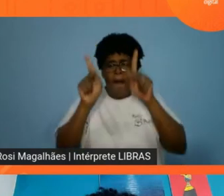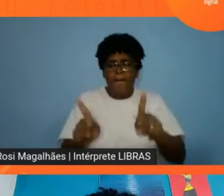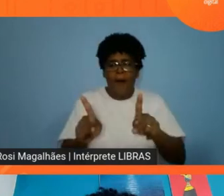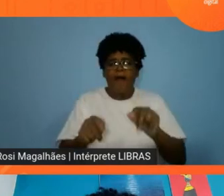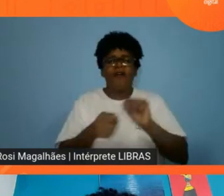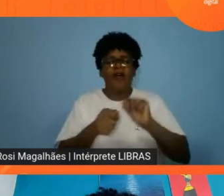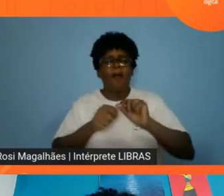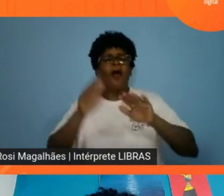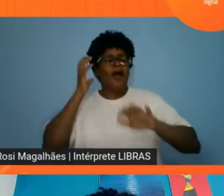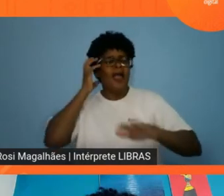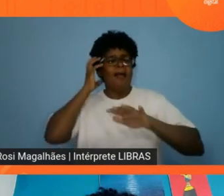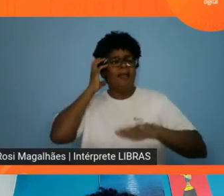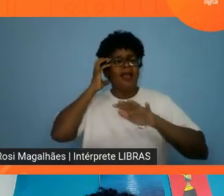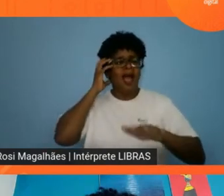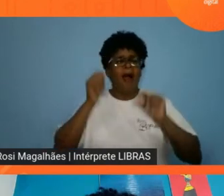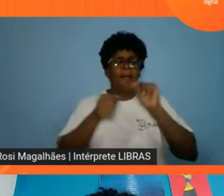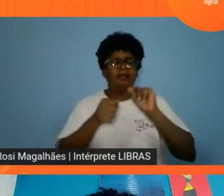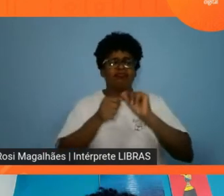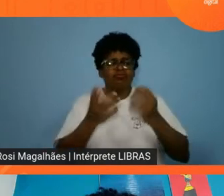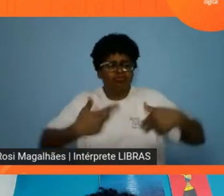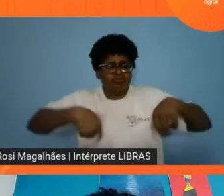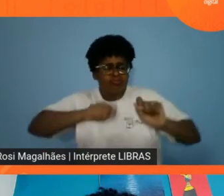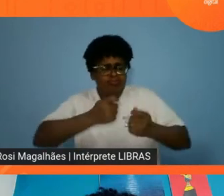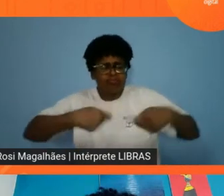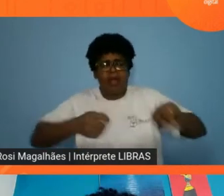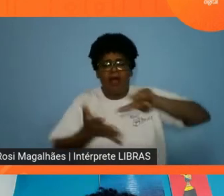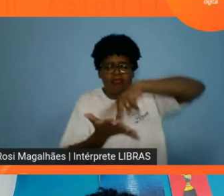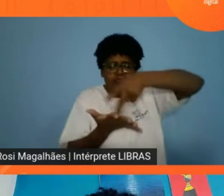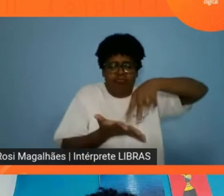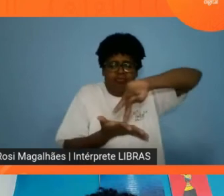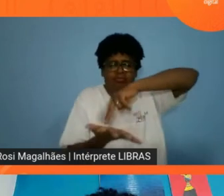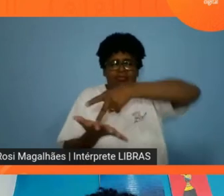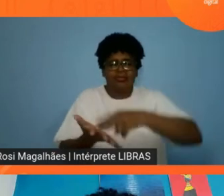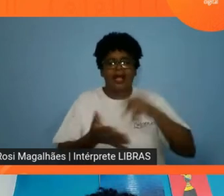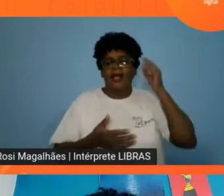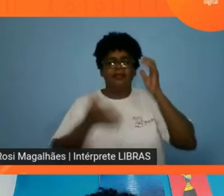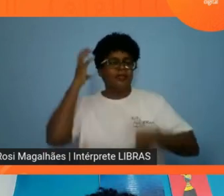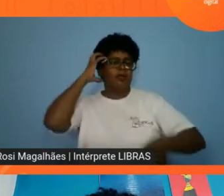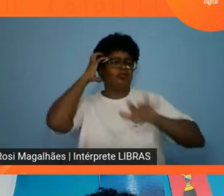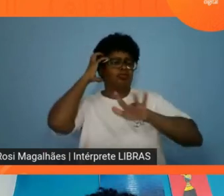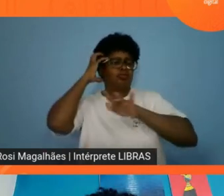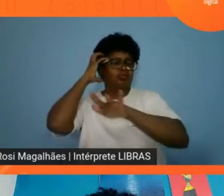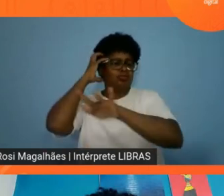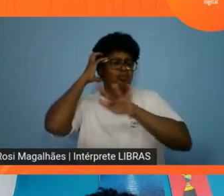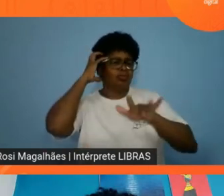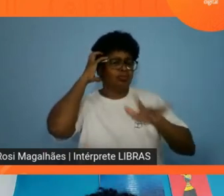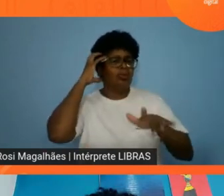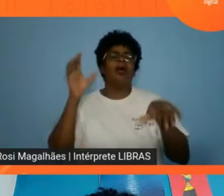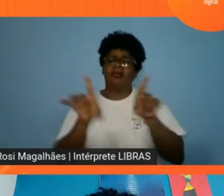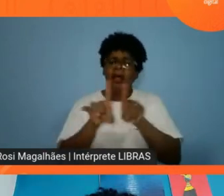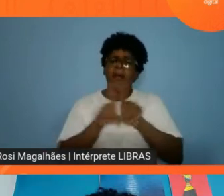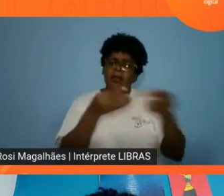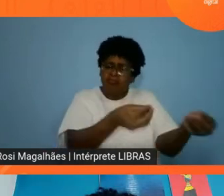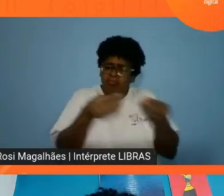hop, como funk, né, os MCs, né, que trazem no hip hop uma